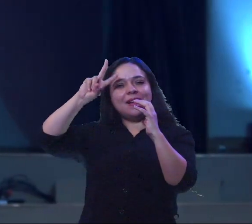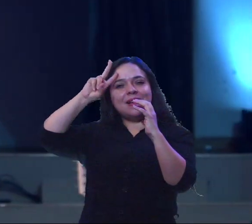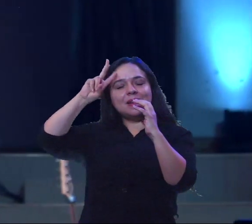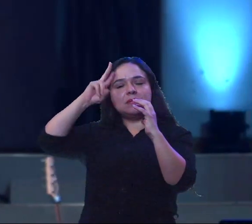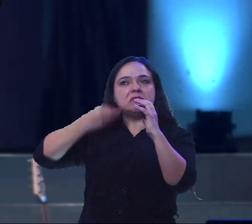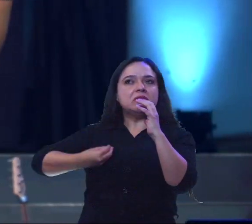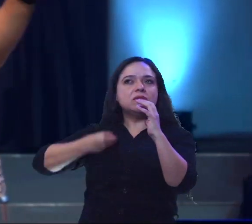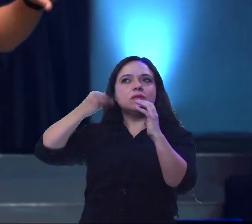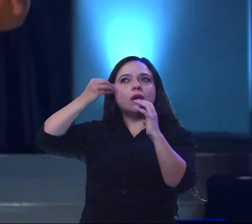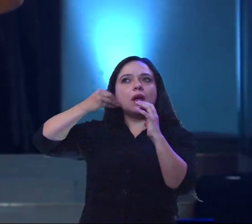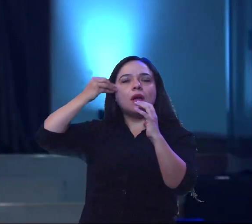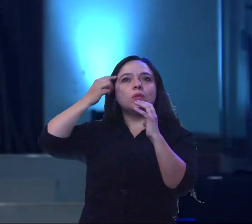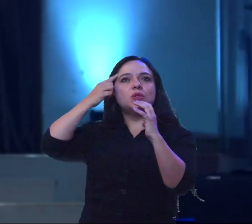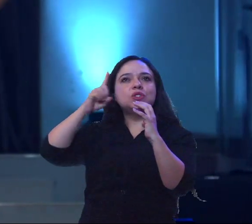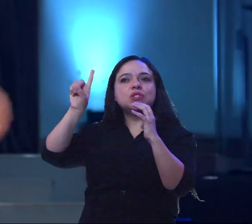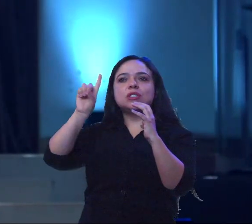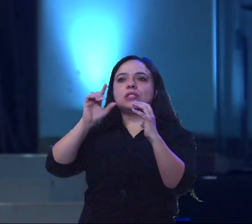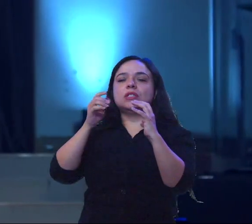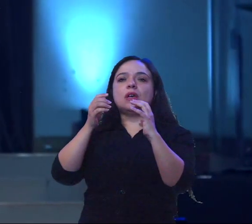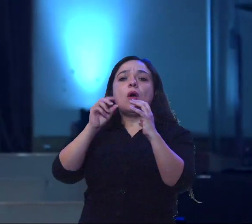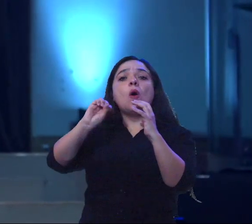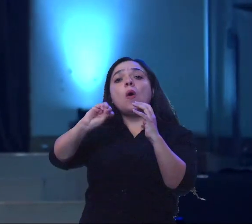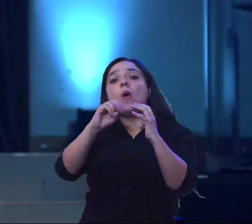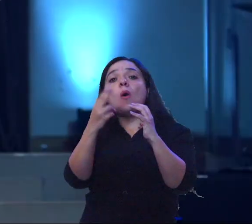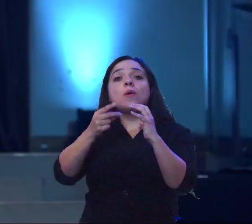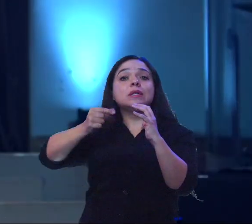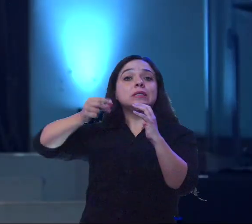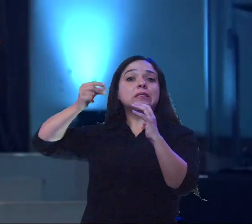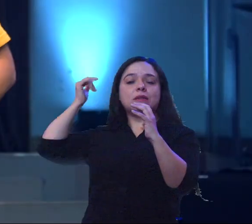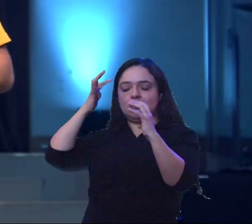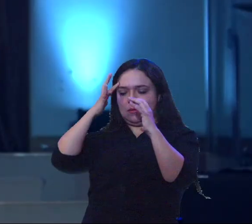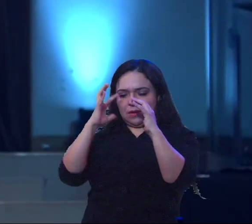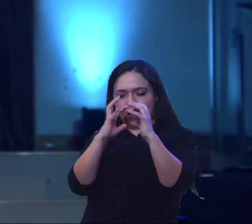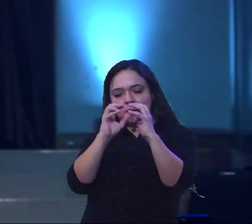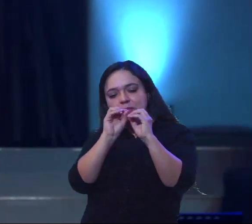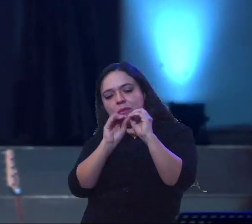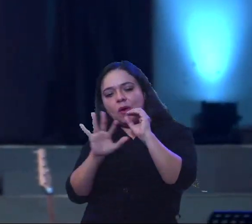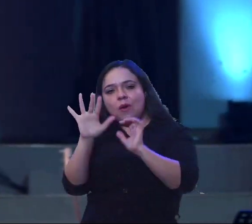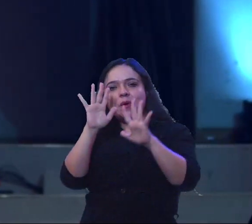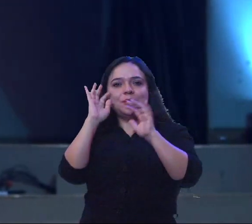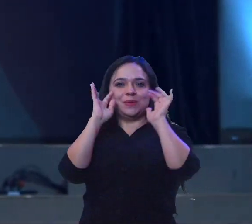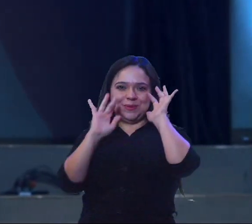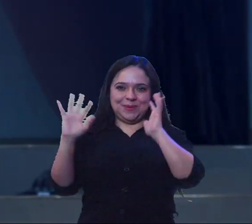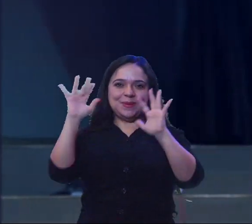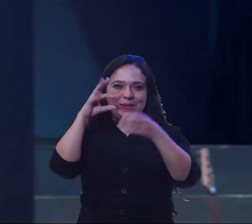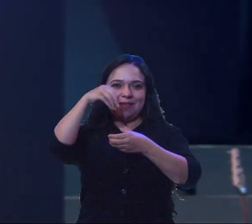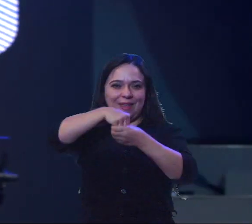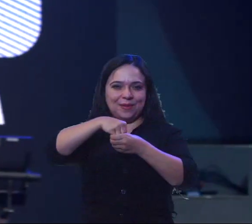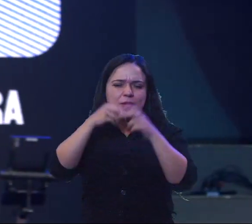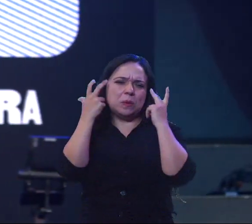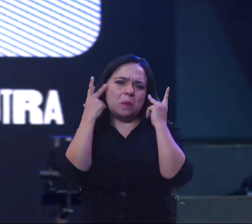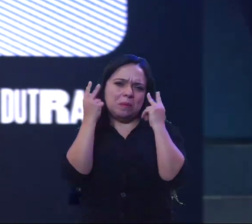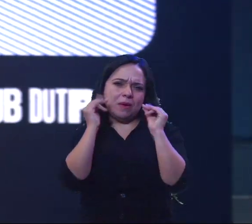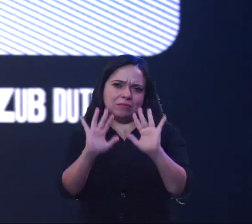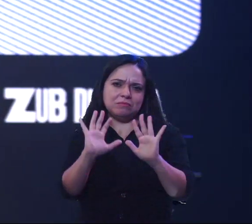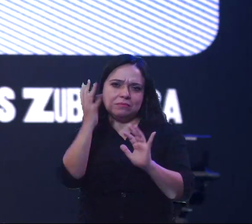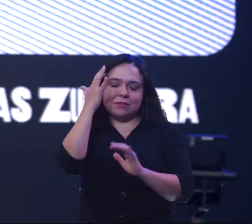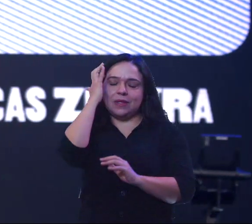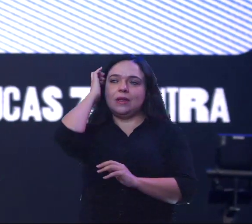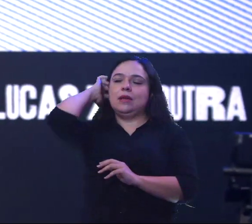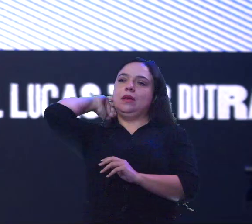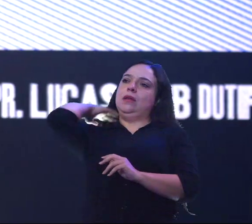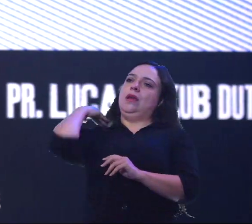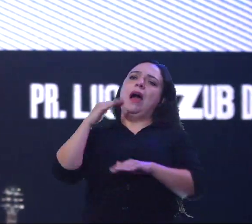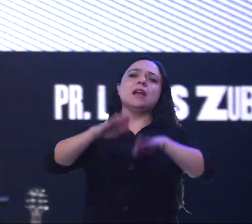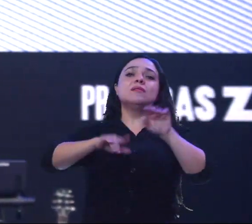revive alguma coisa do dia, ou coisas até mais antigas também podem vir em algum sonho. A gente não lembra de todos eles. Eu não